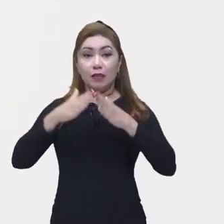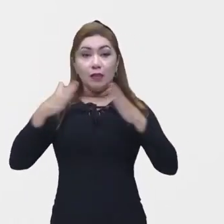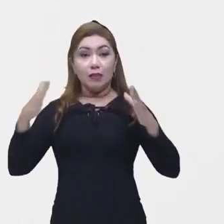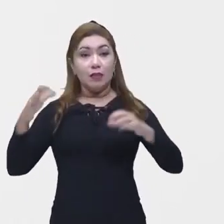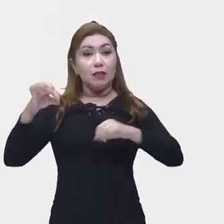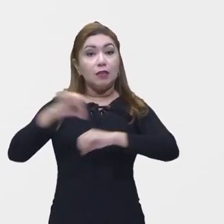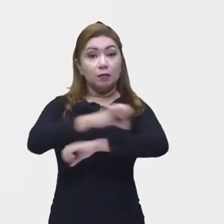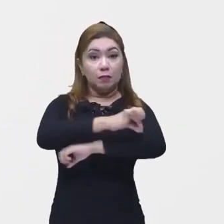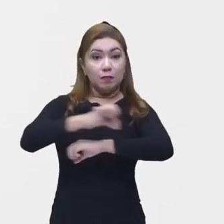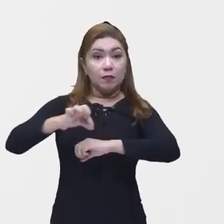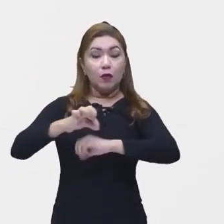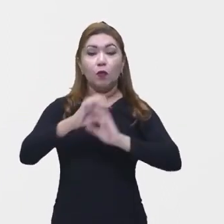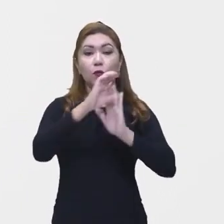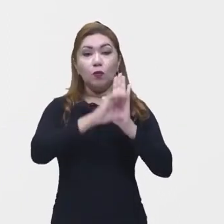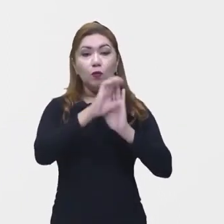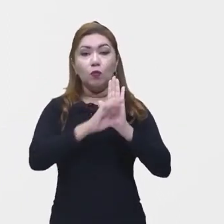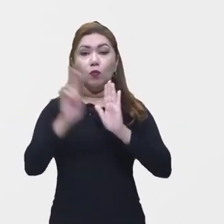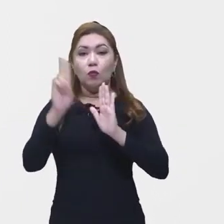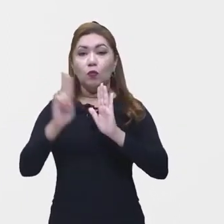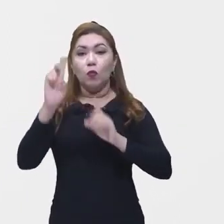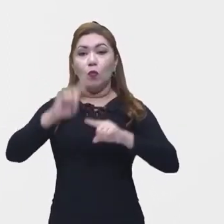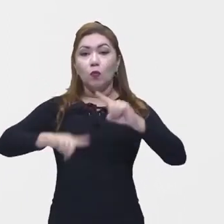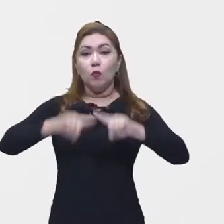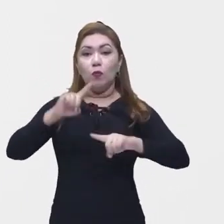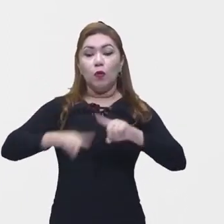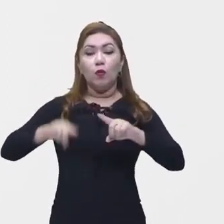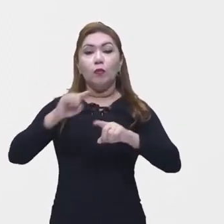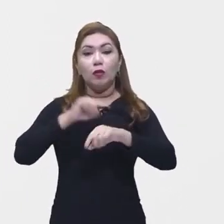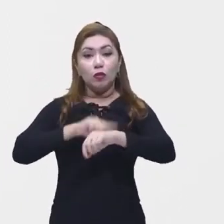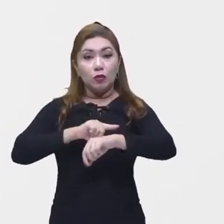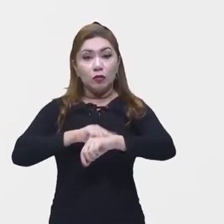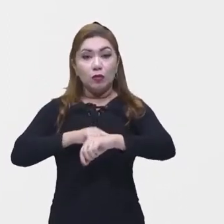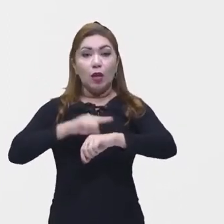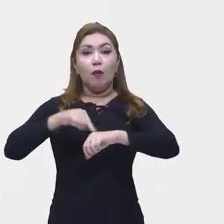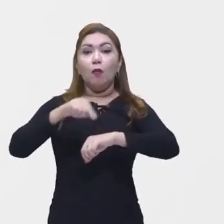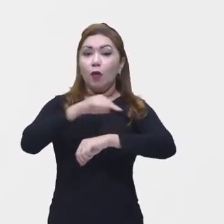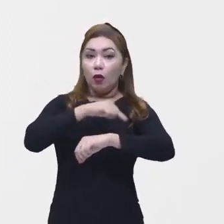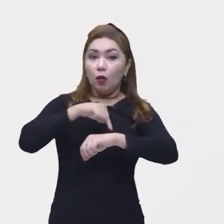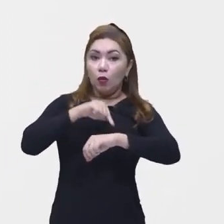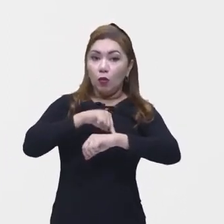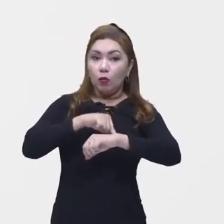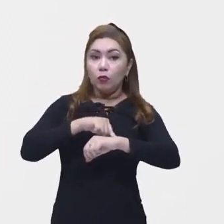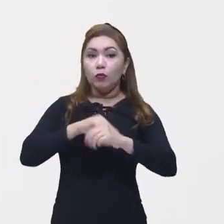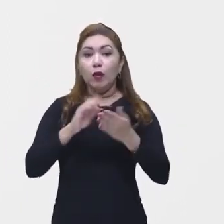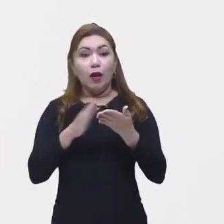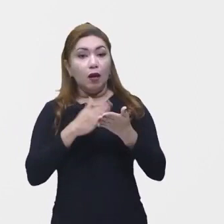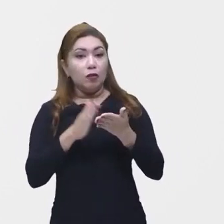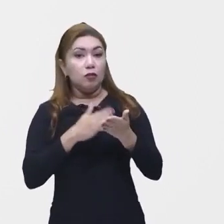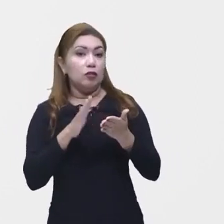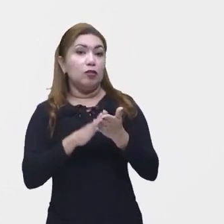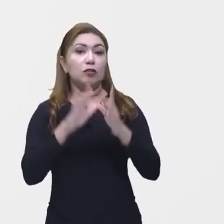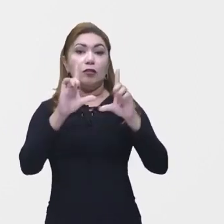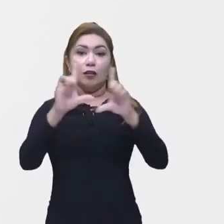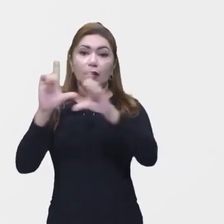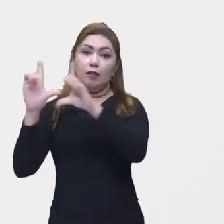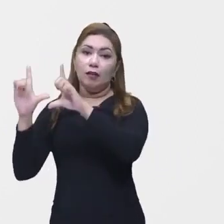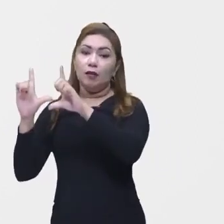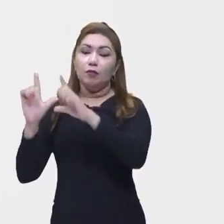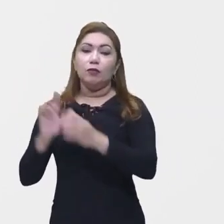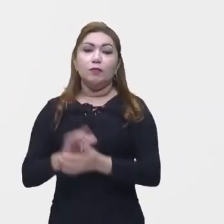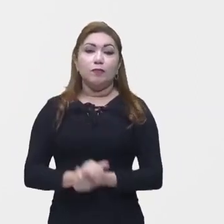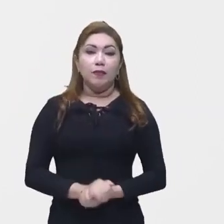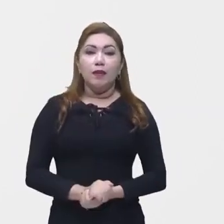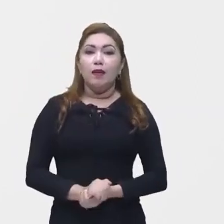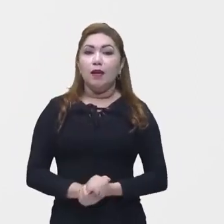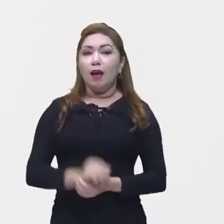O conteúdo: utilização de instrumentos de medida de tempo, relógios, agendas e calendário. A